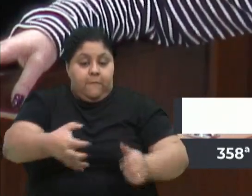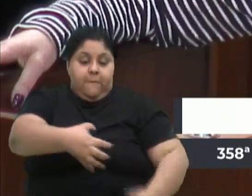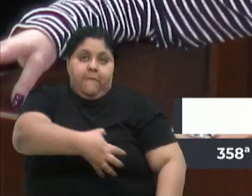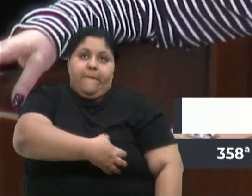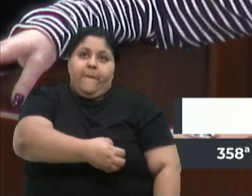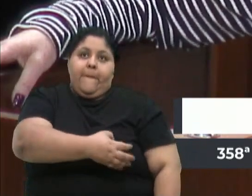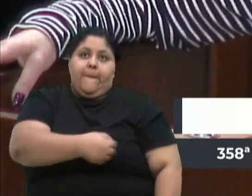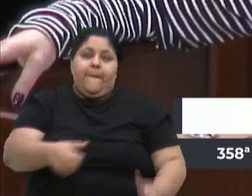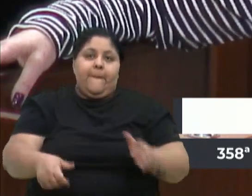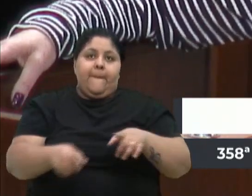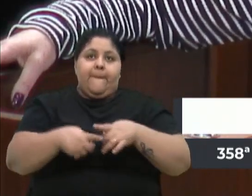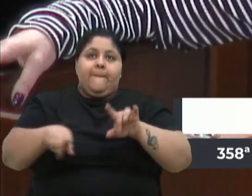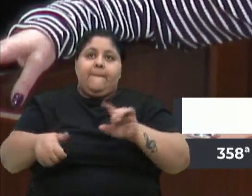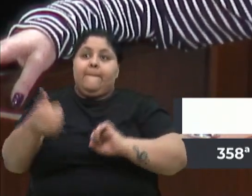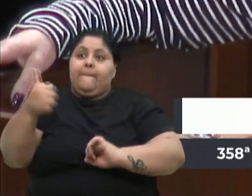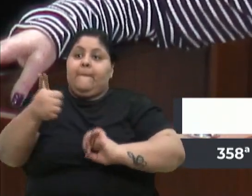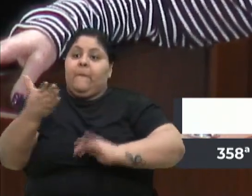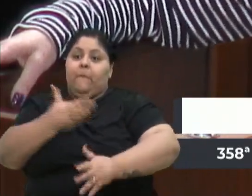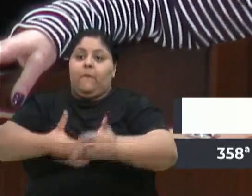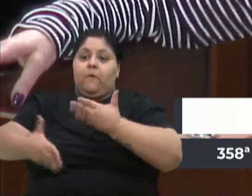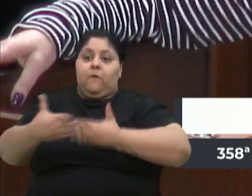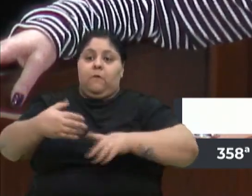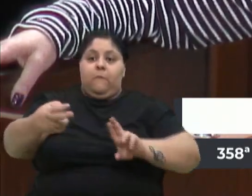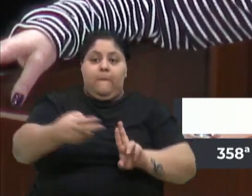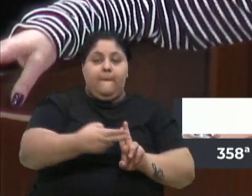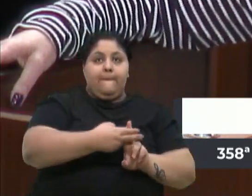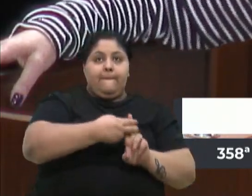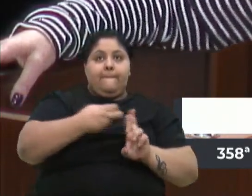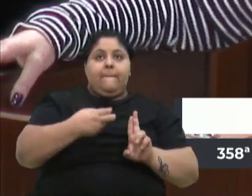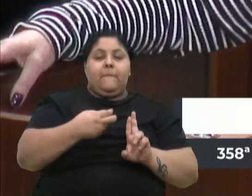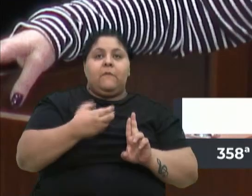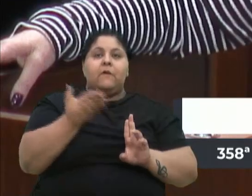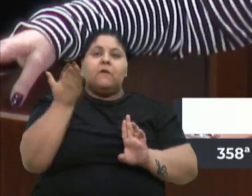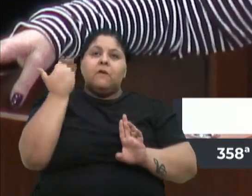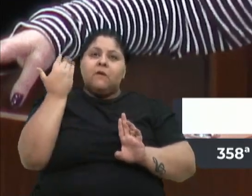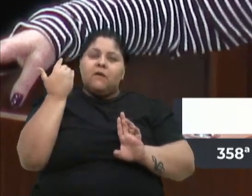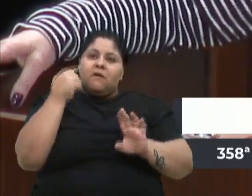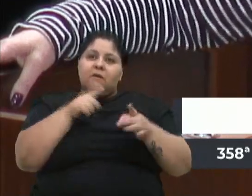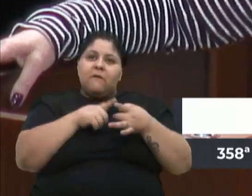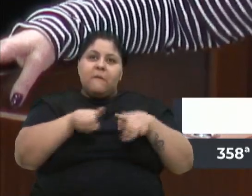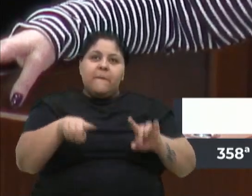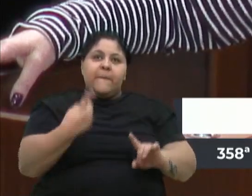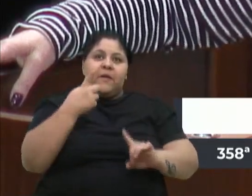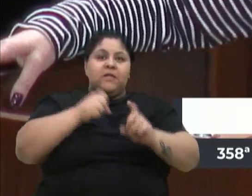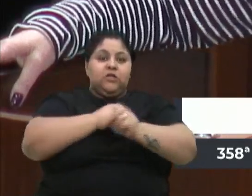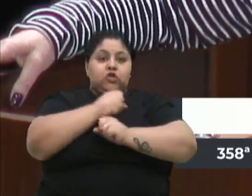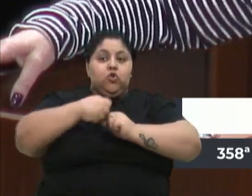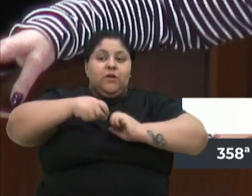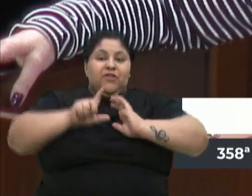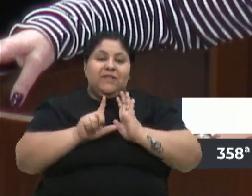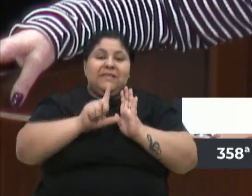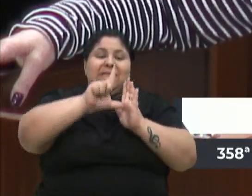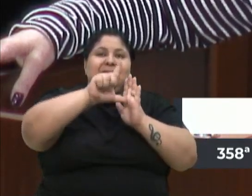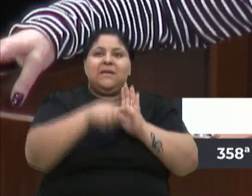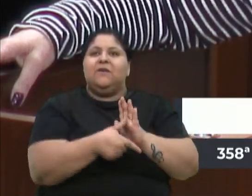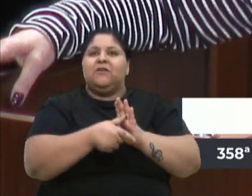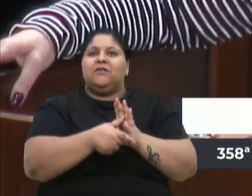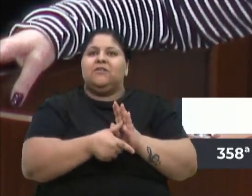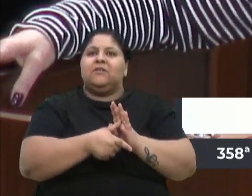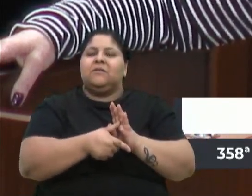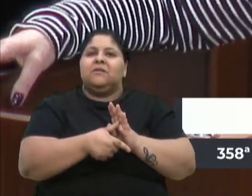primeiro atendimento dela pelo SUS, aqui em Caxias à época, foi mais de 1 ano depois, já estava